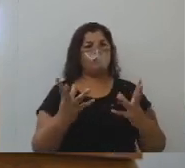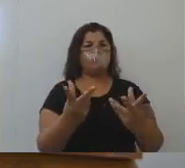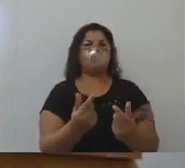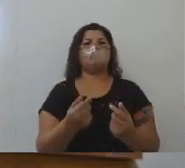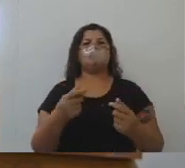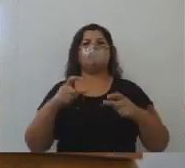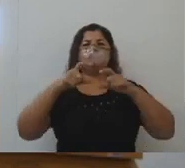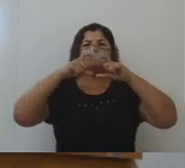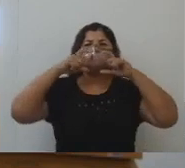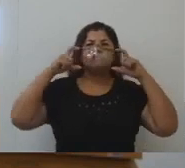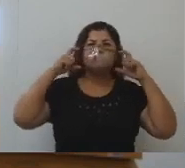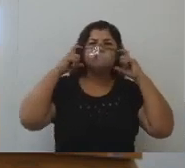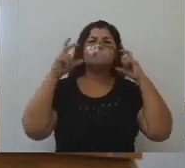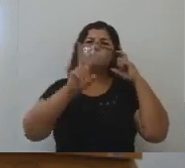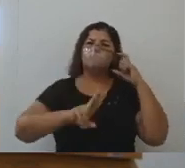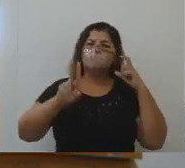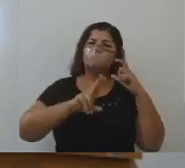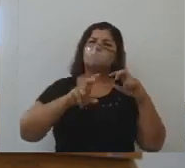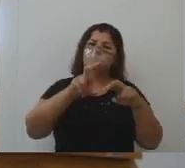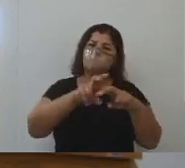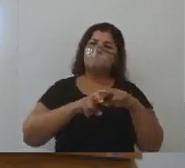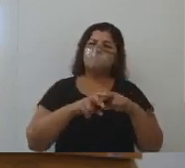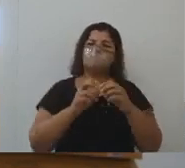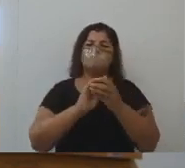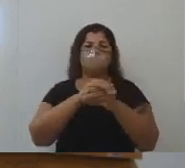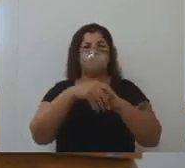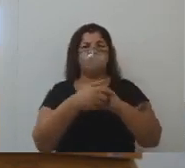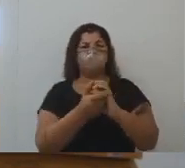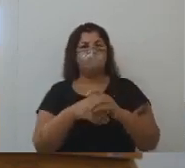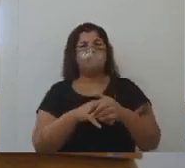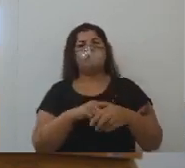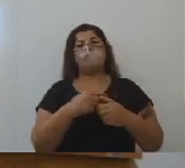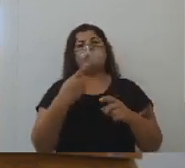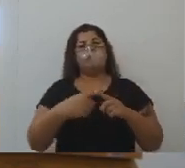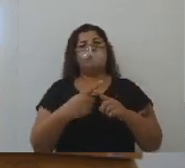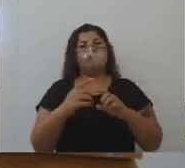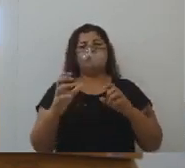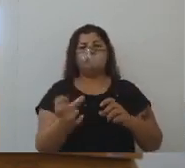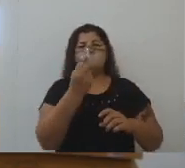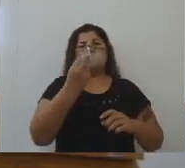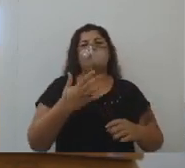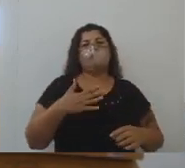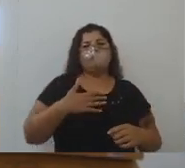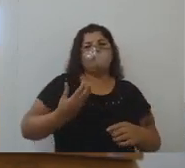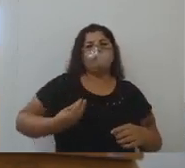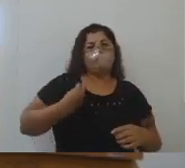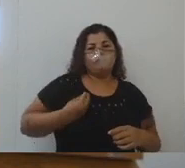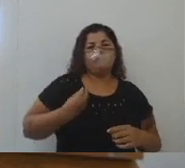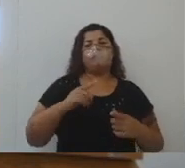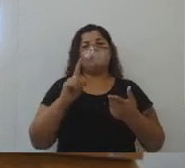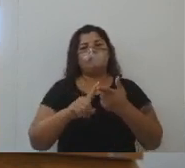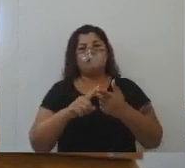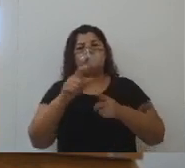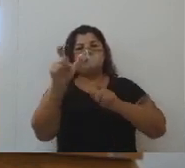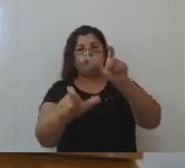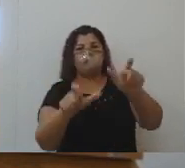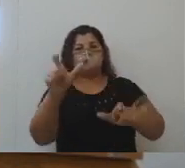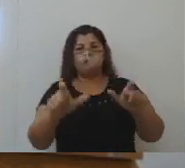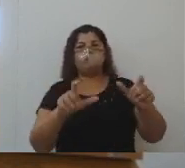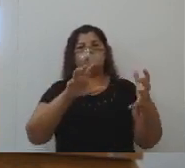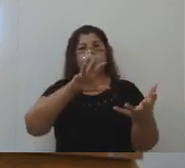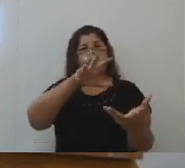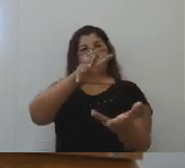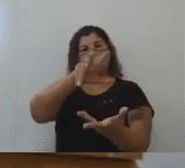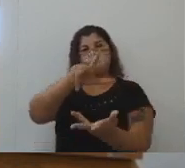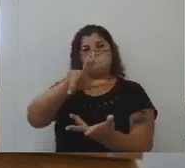gente usa máscara, é por isso que a gente usa álcool em gel, porque a gente não está lutando pela nossa vida, não. A gente está lutando pela vida do planeta,